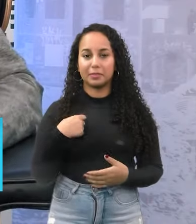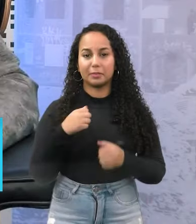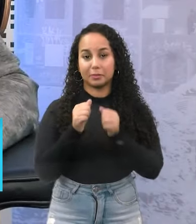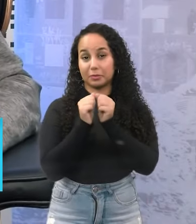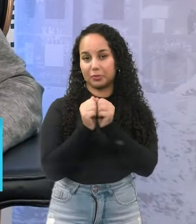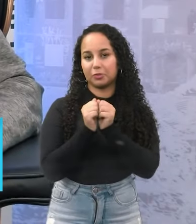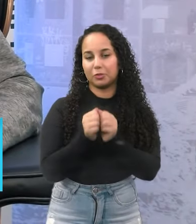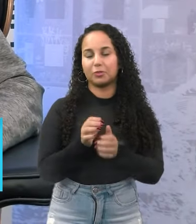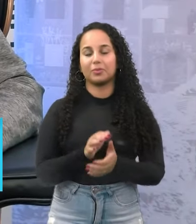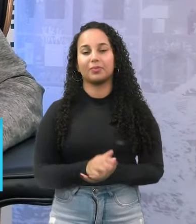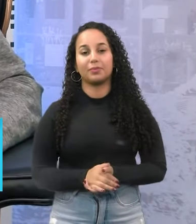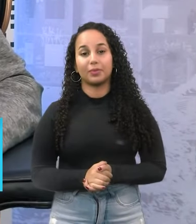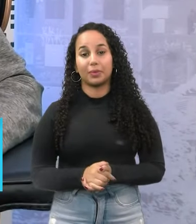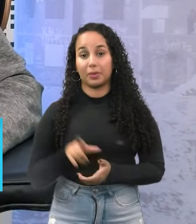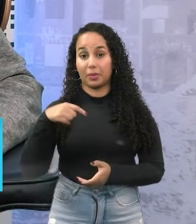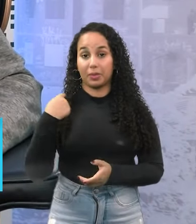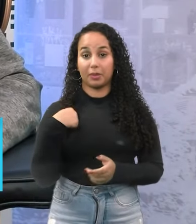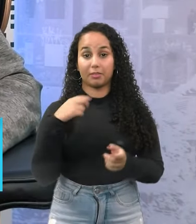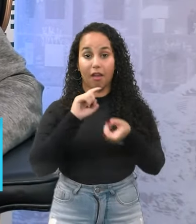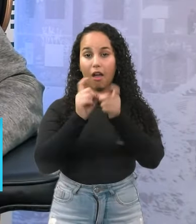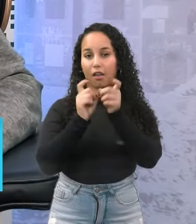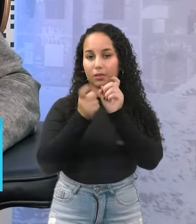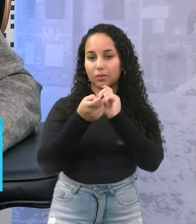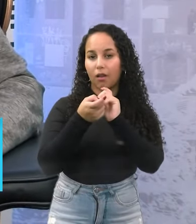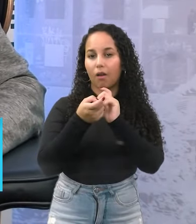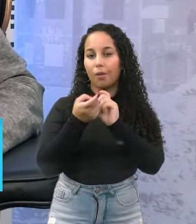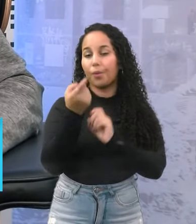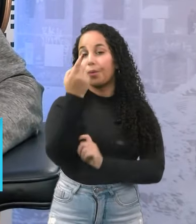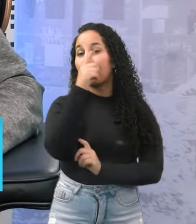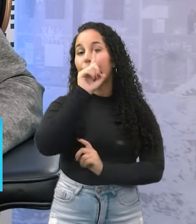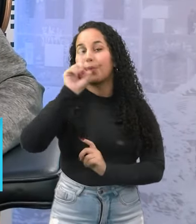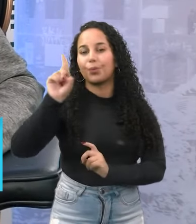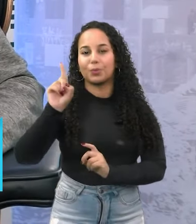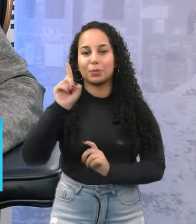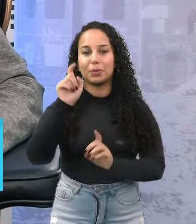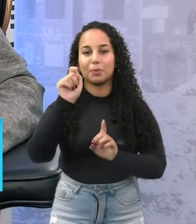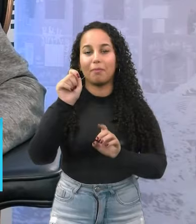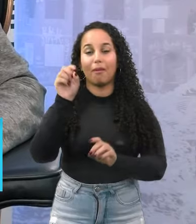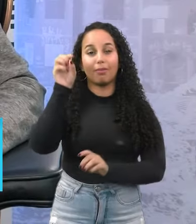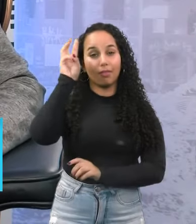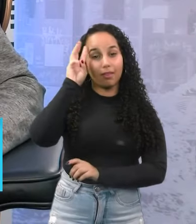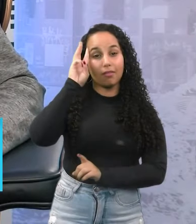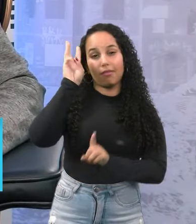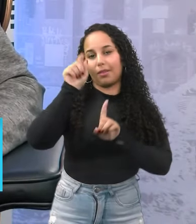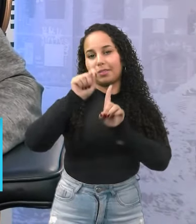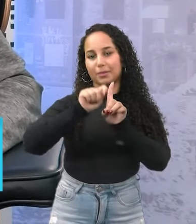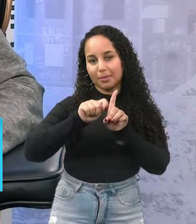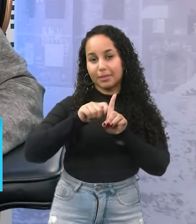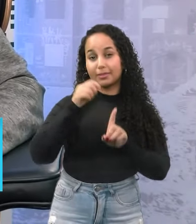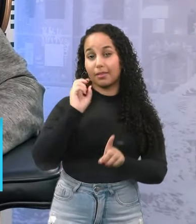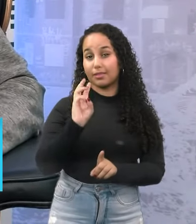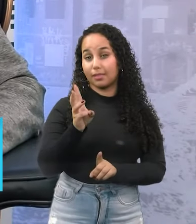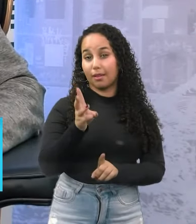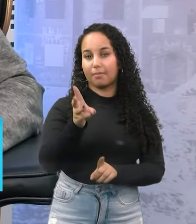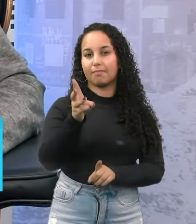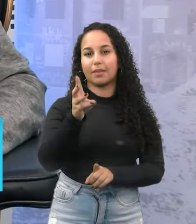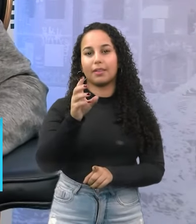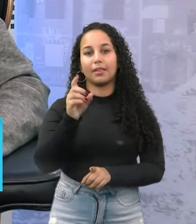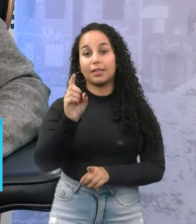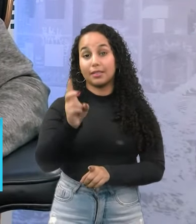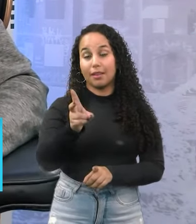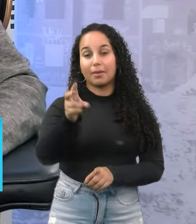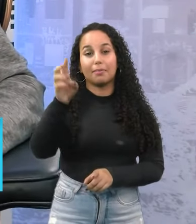aí firmes, caminhando, e as nossas reuniões acontecem na última terça-feira de cada mês, sempre